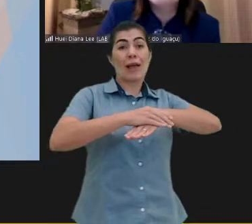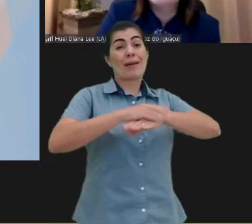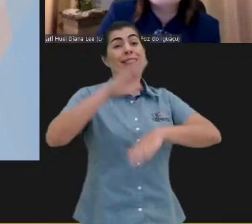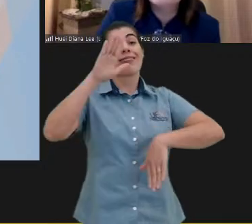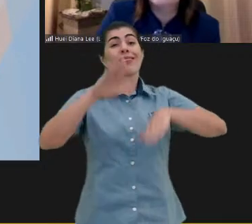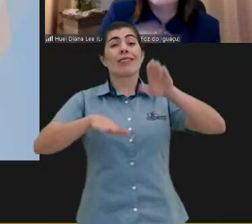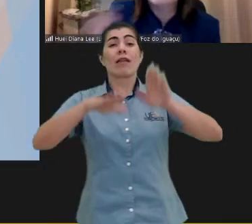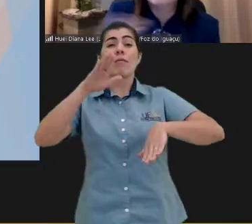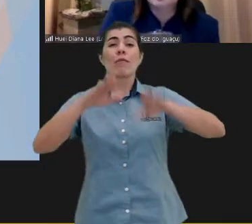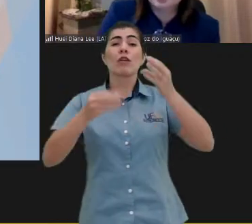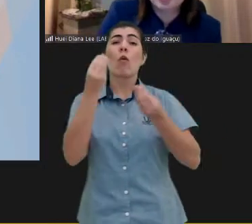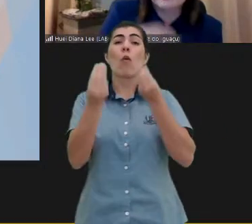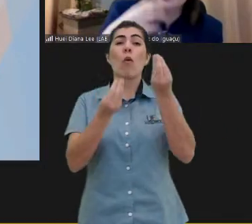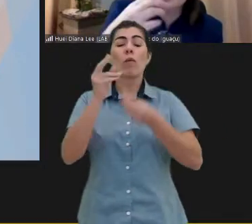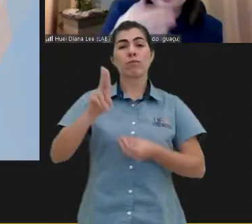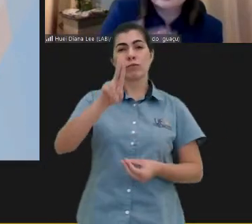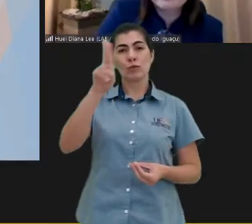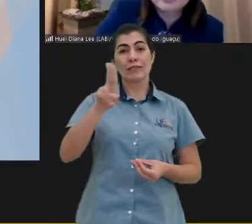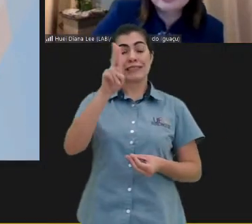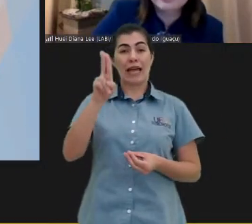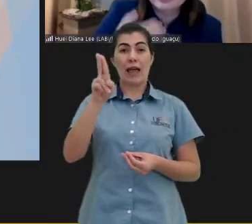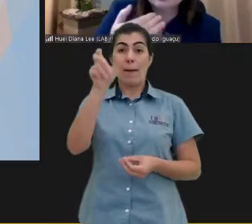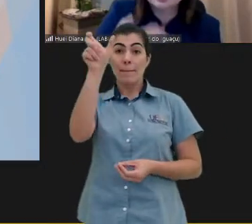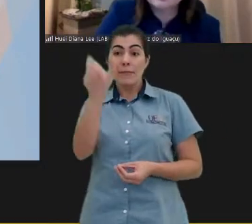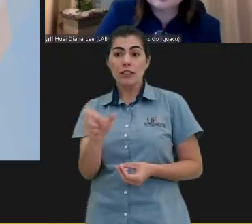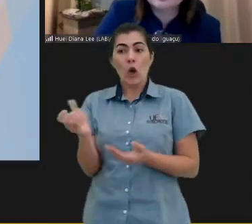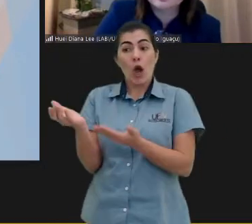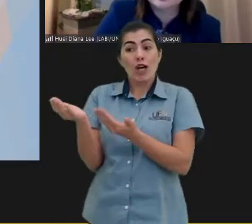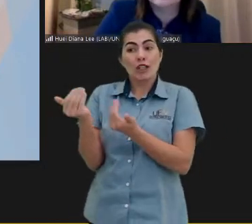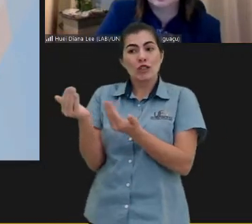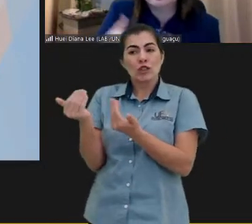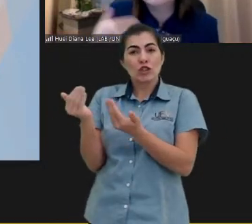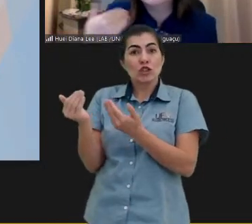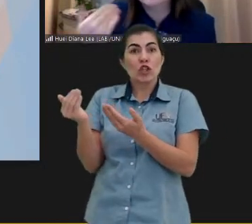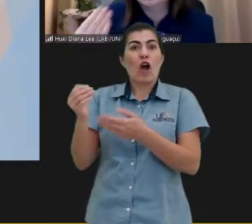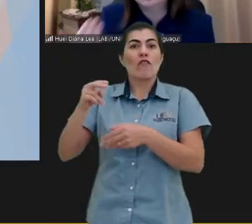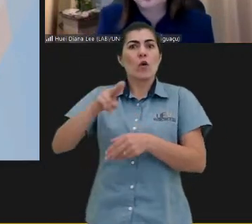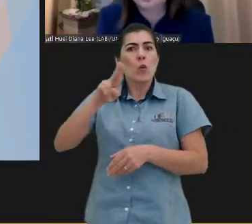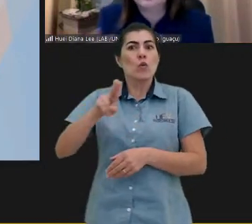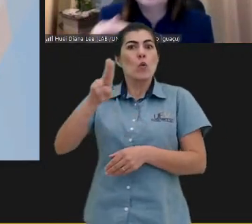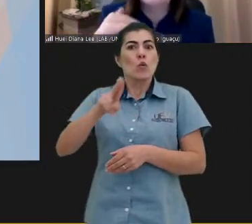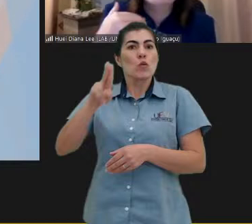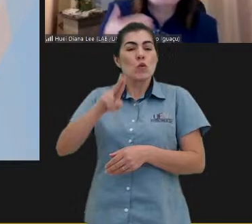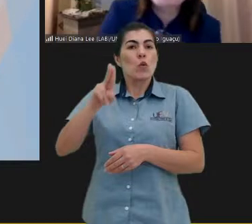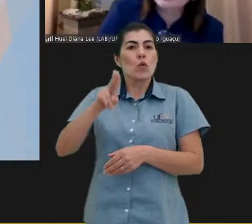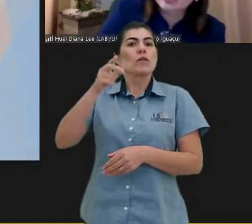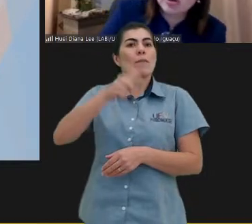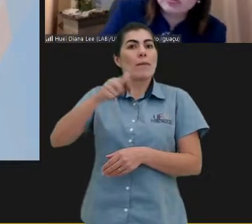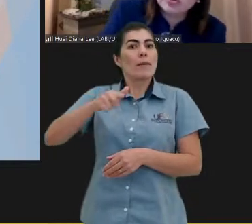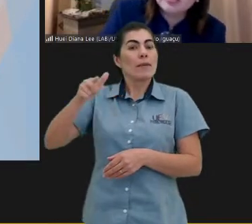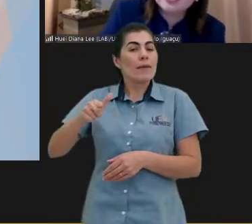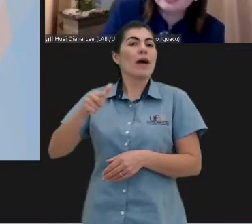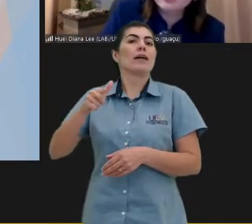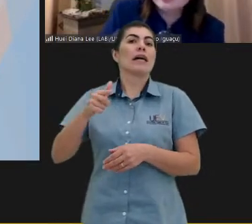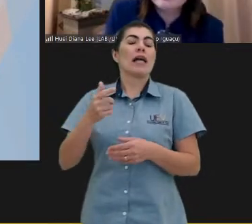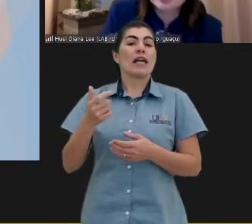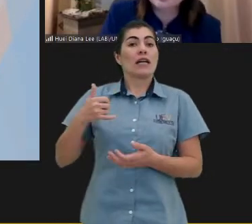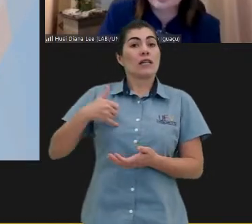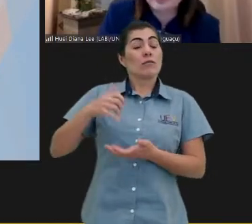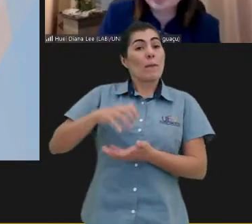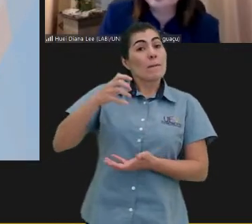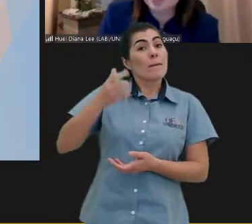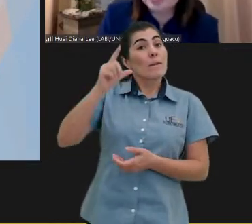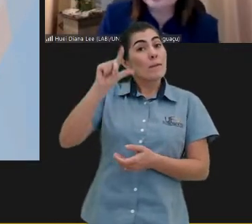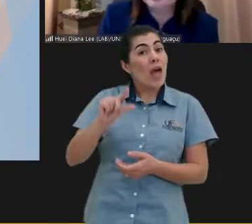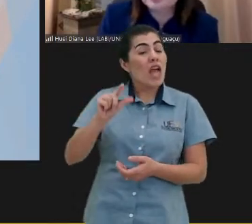da utilização. Pessoas jovens demandam mais utilização dessas próteses, pessoas com maior idade demandam menor utilização, mas, de